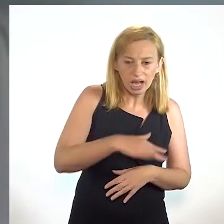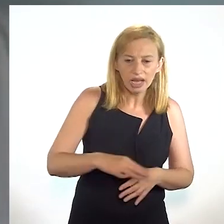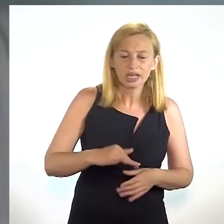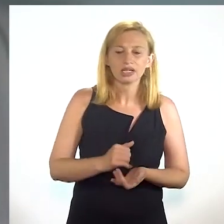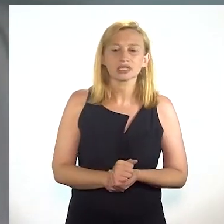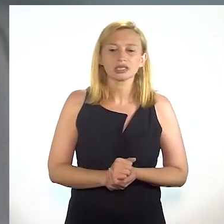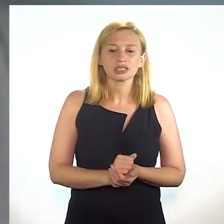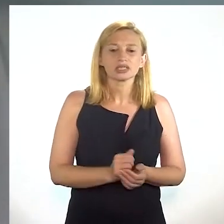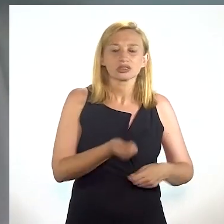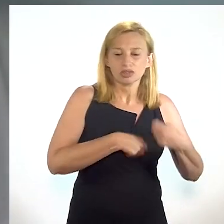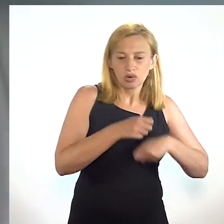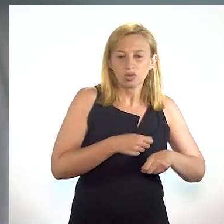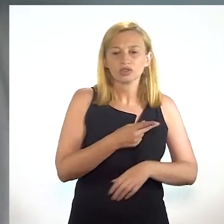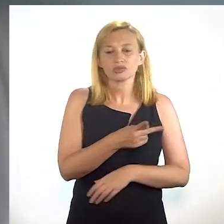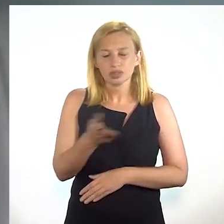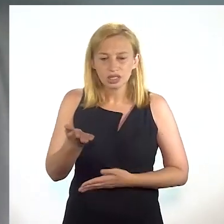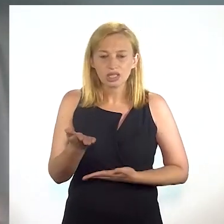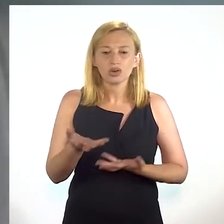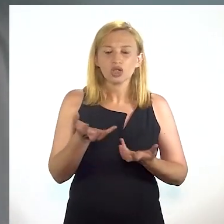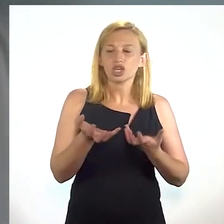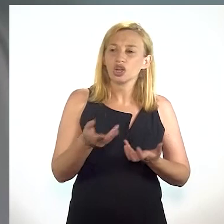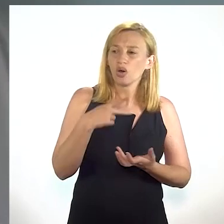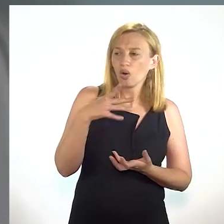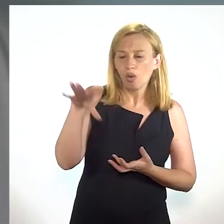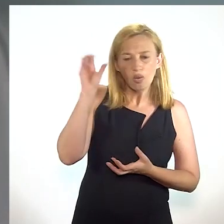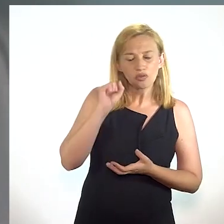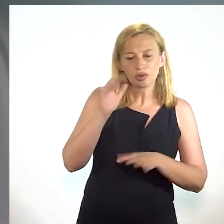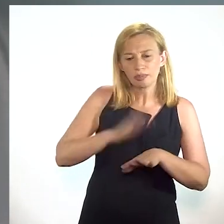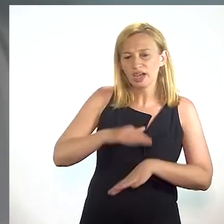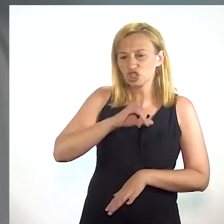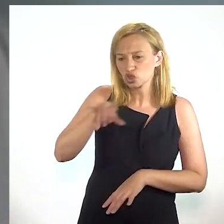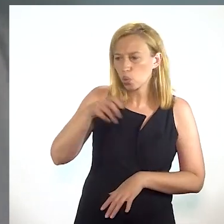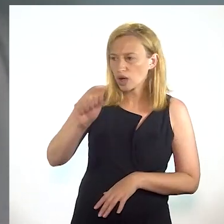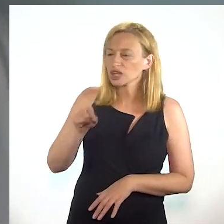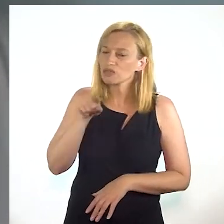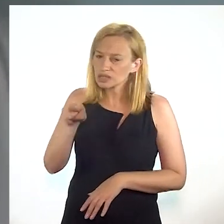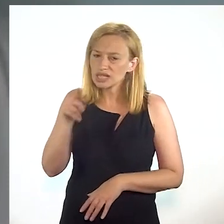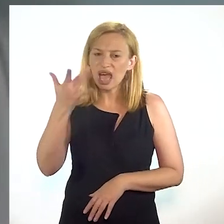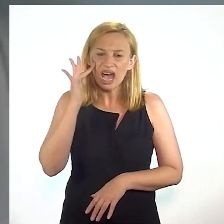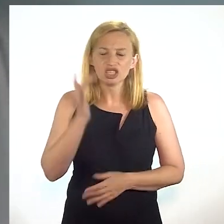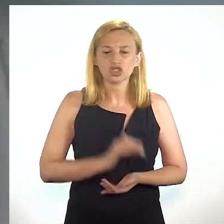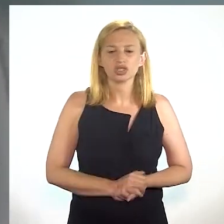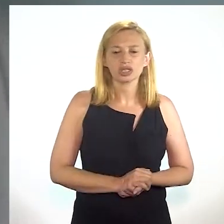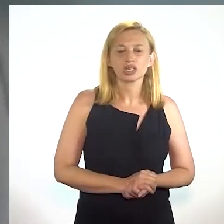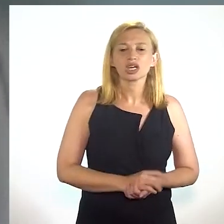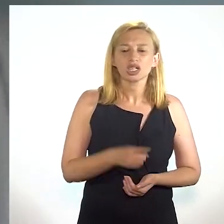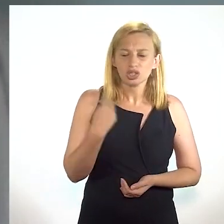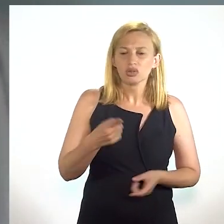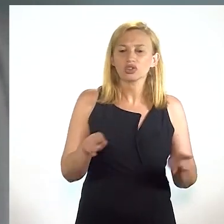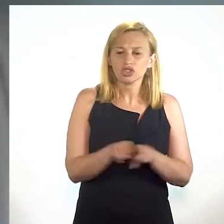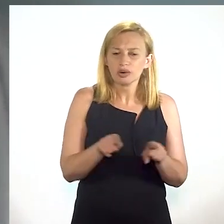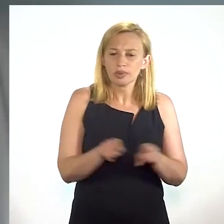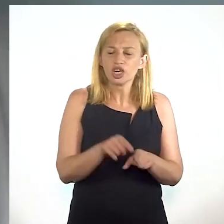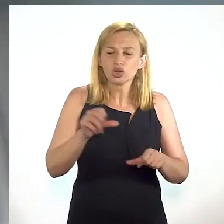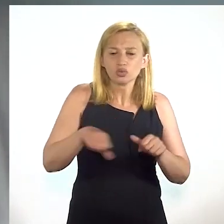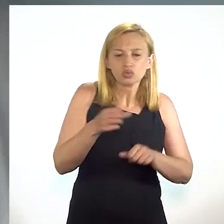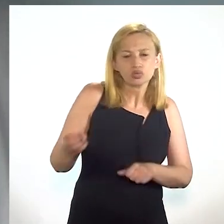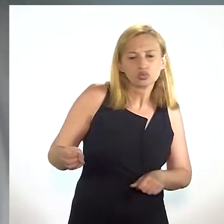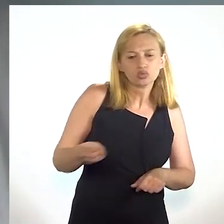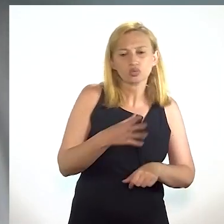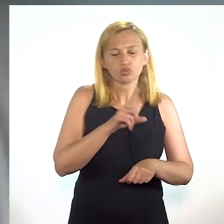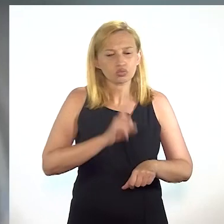aqui também, da percepção que vocês têm no campo e na própria atuação no negócio de vocês. Eu queria te ouvir um pouco mais sobre isso, Joana. Você acha